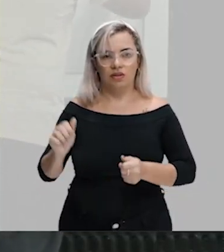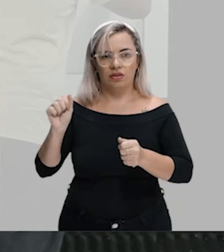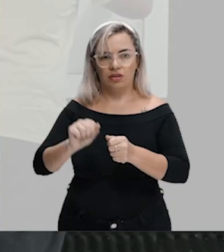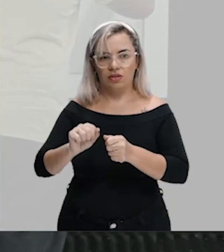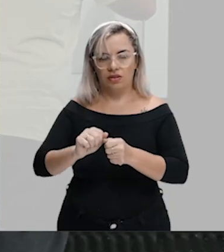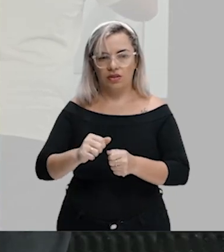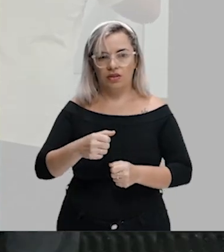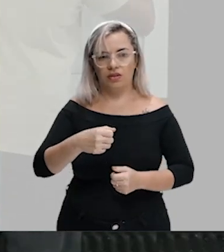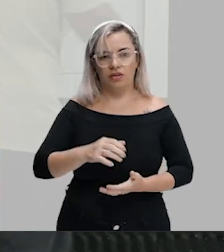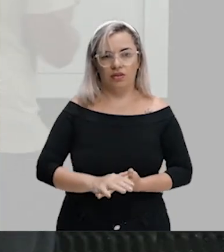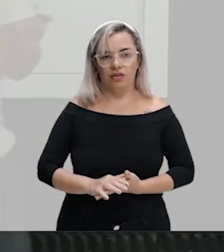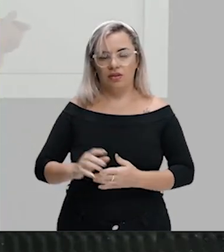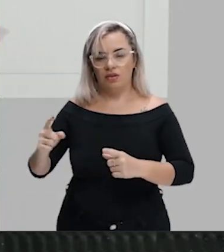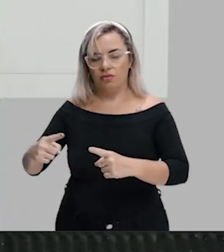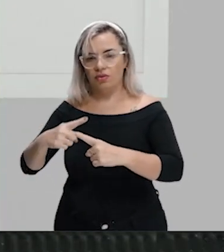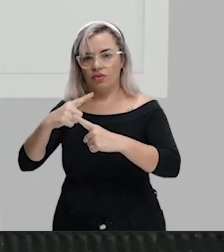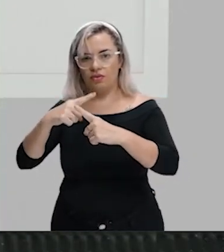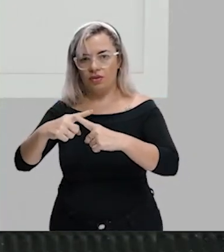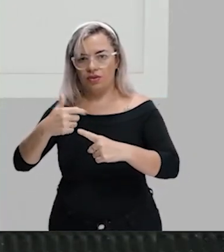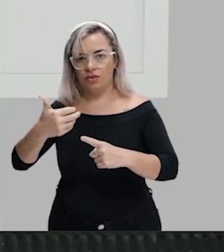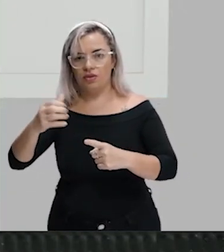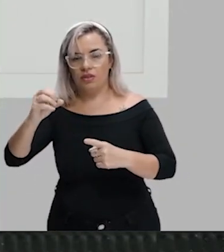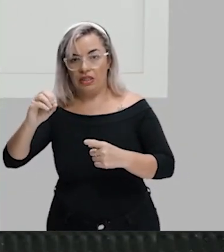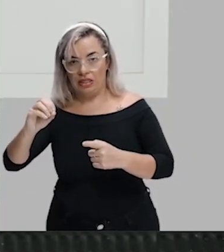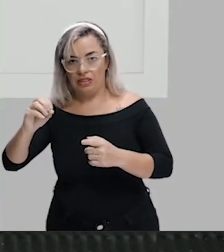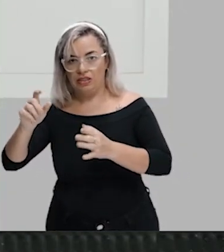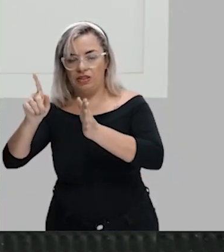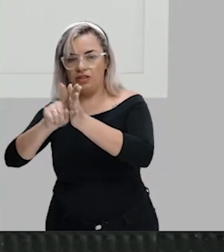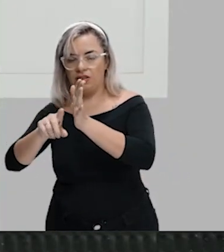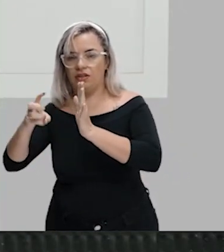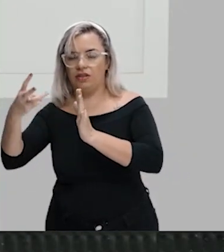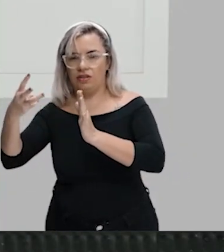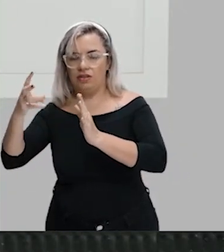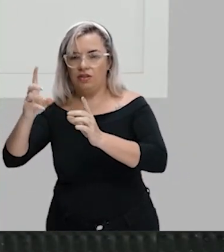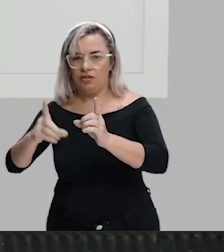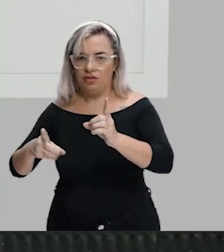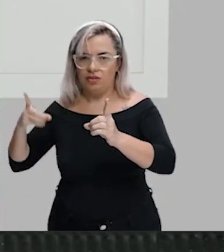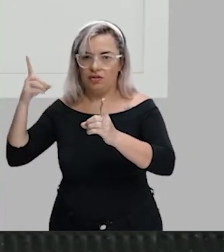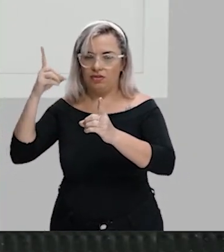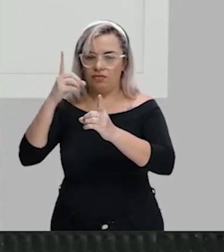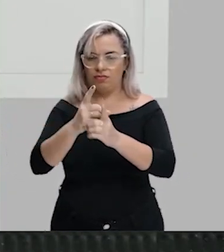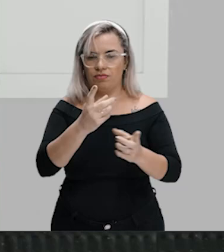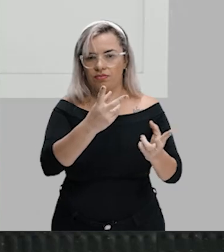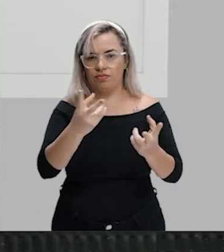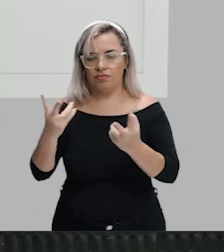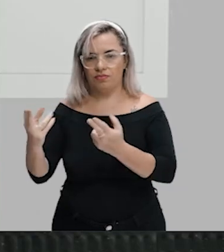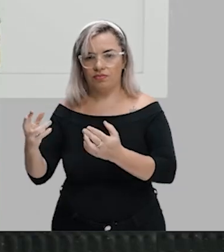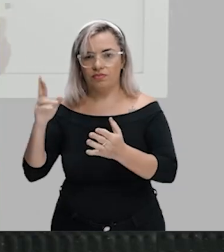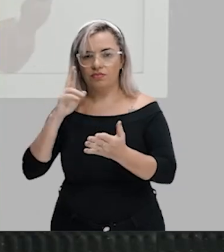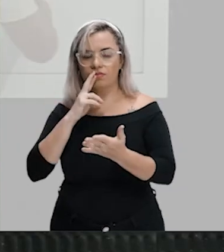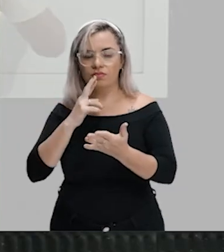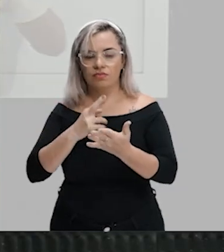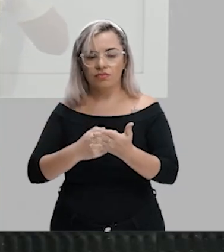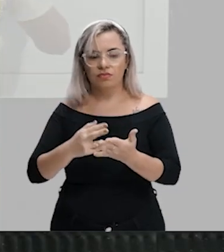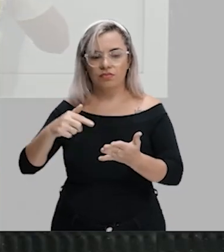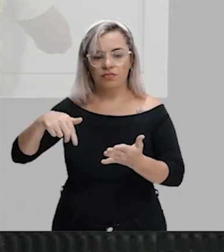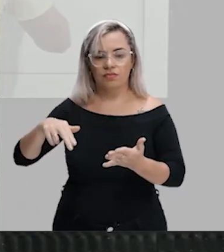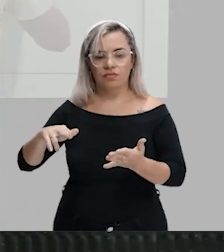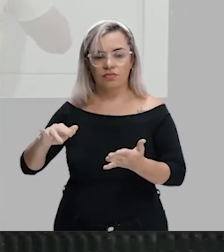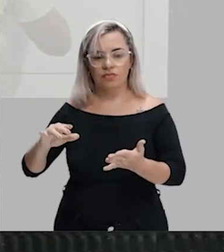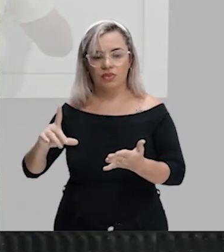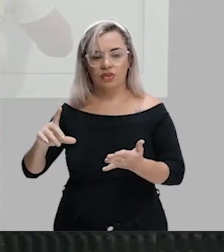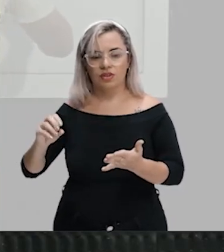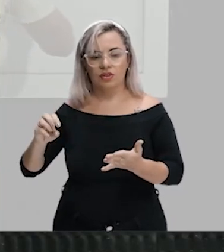por 10 a menos 3. Justamente para encontrar essa mesma resposta em kilowatt. Então a potência